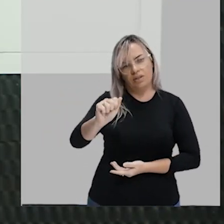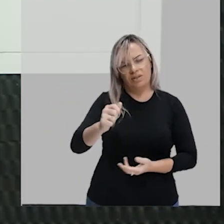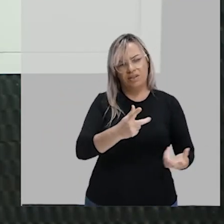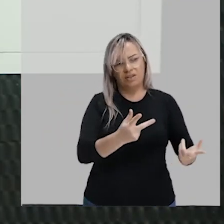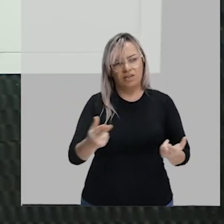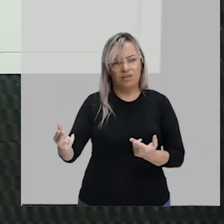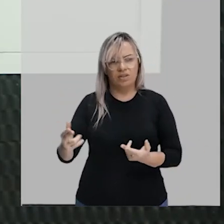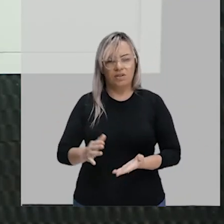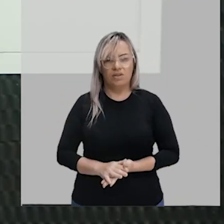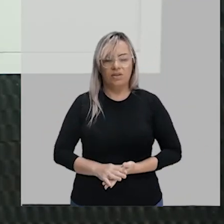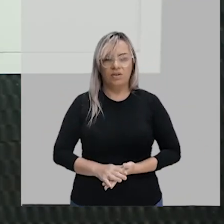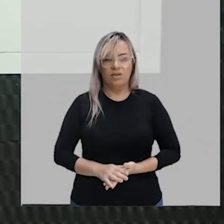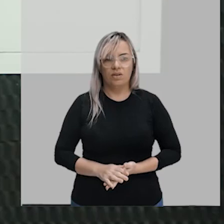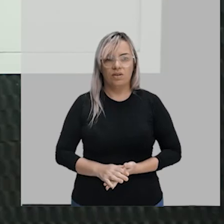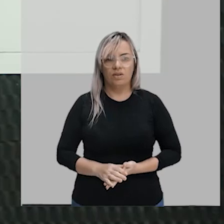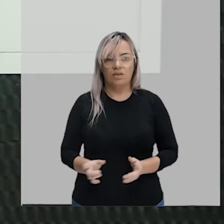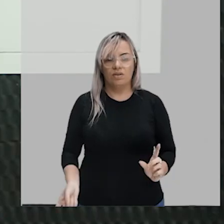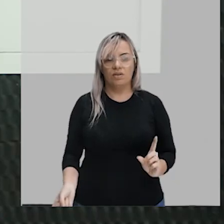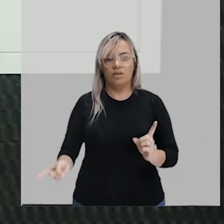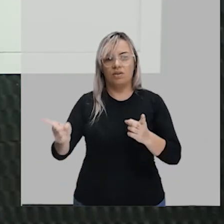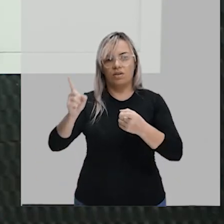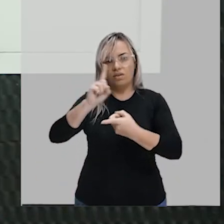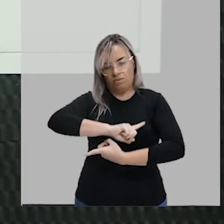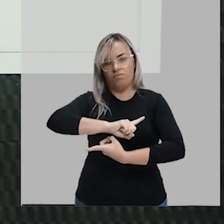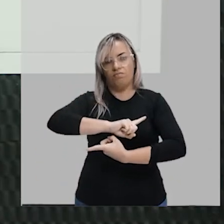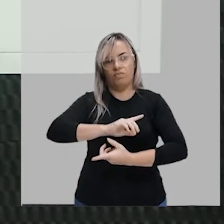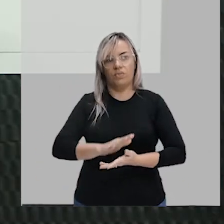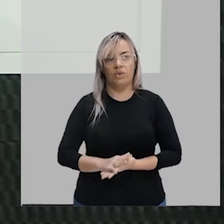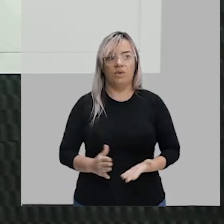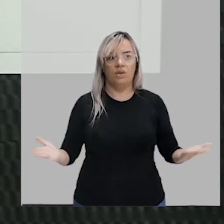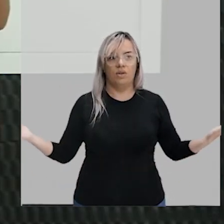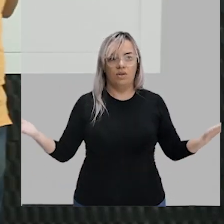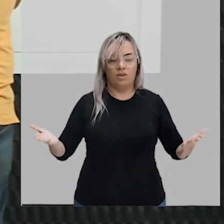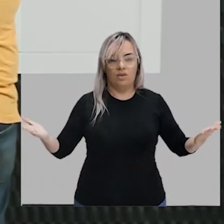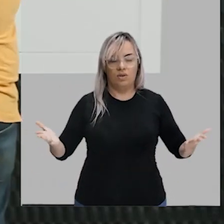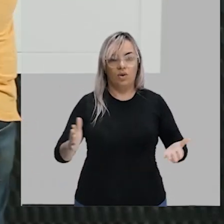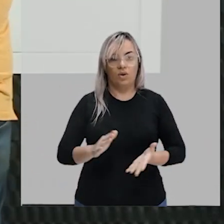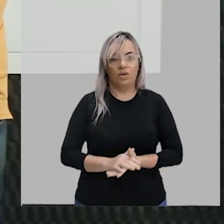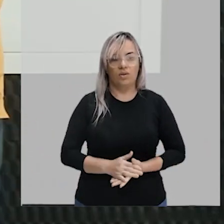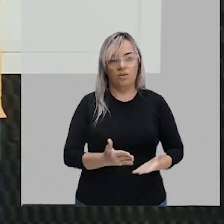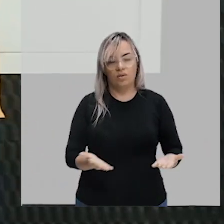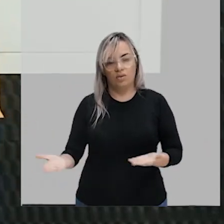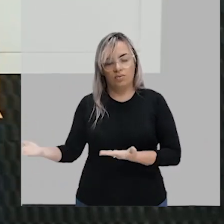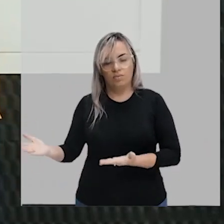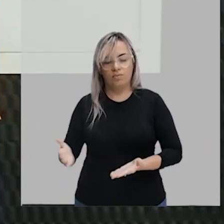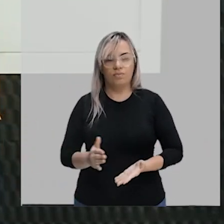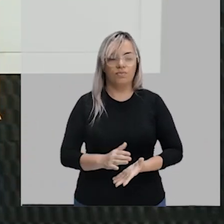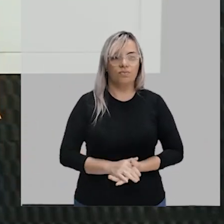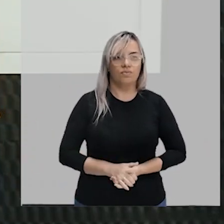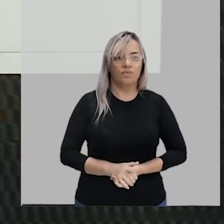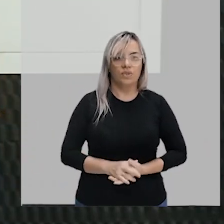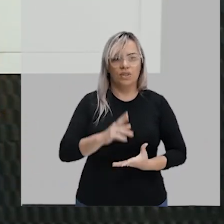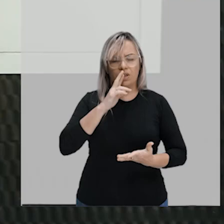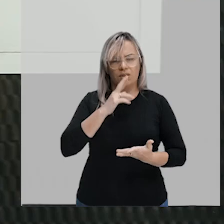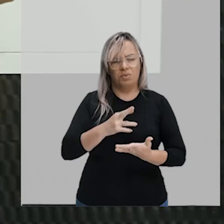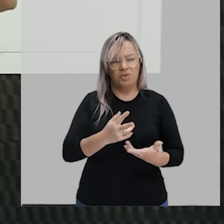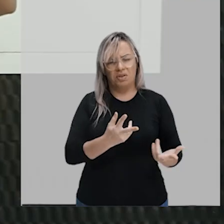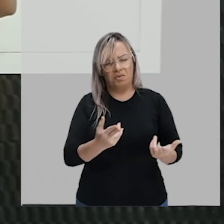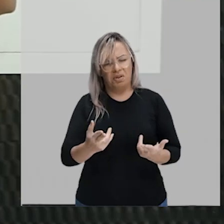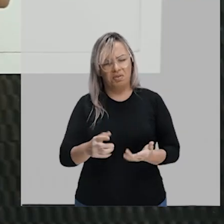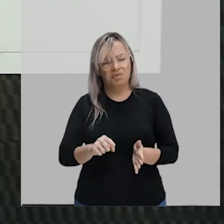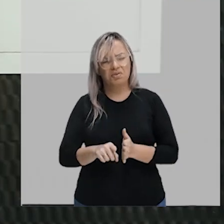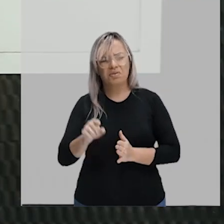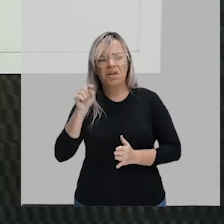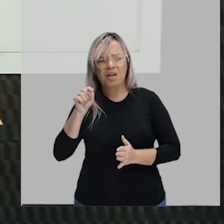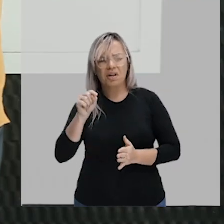coisa? Ah, então vamos testar, né? Vamos ver se vai dar ou não vai dar. Então vou escrever aqui a matriz